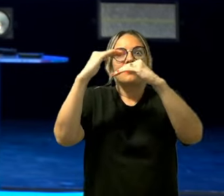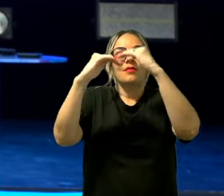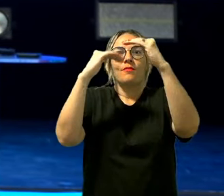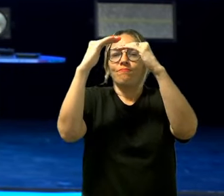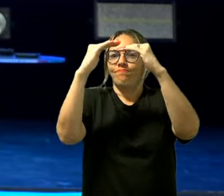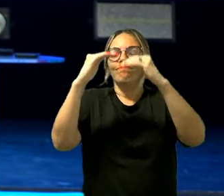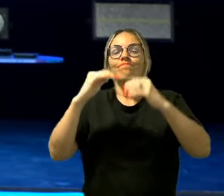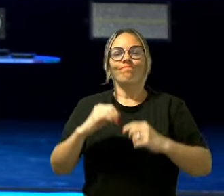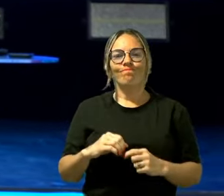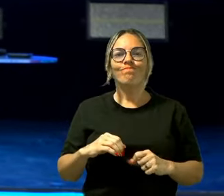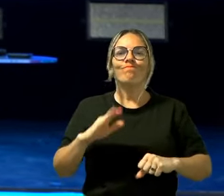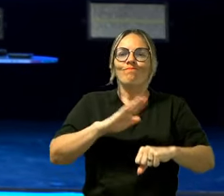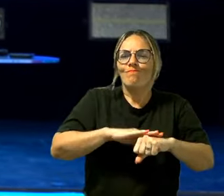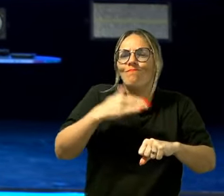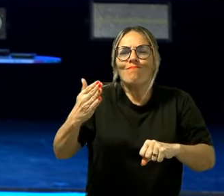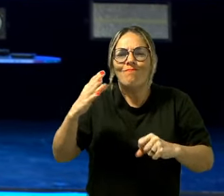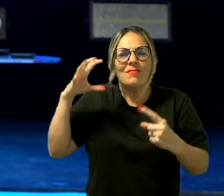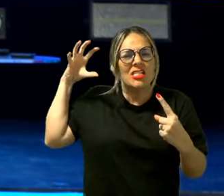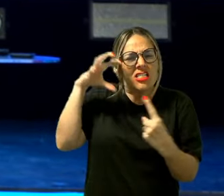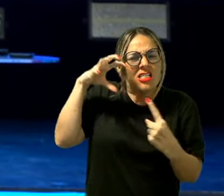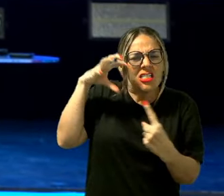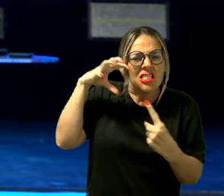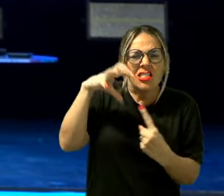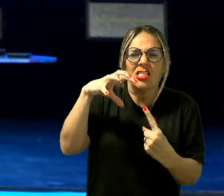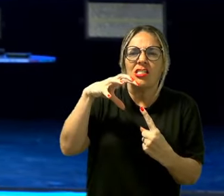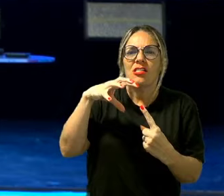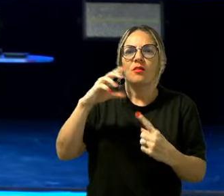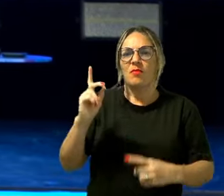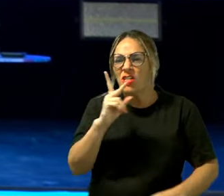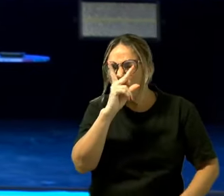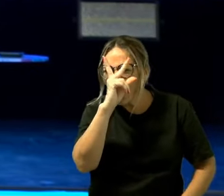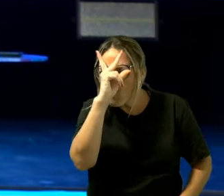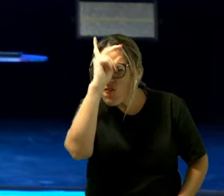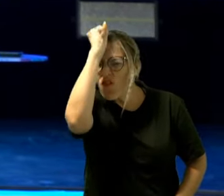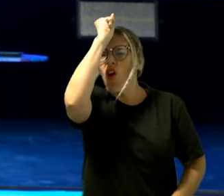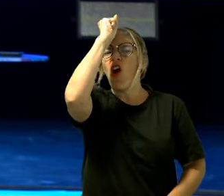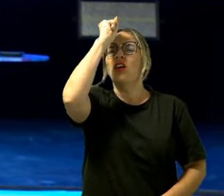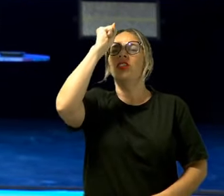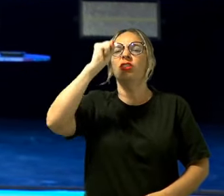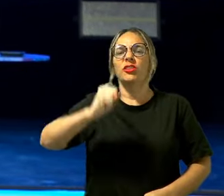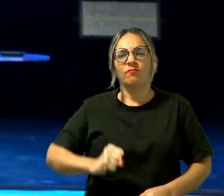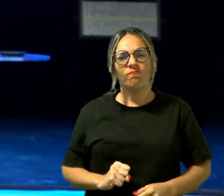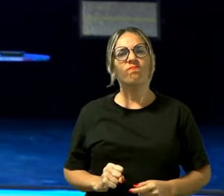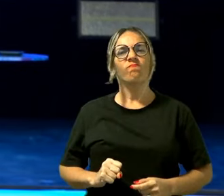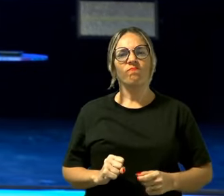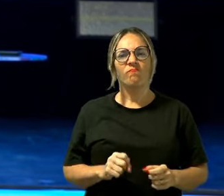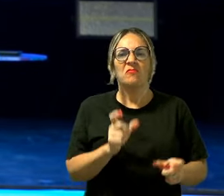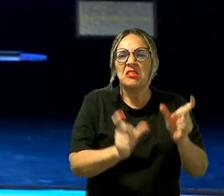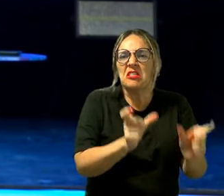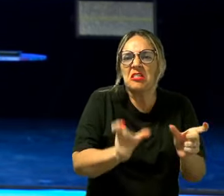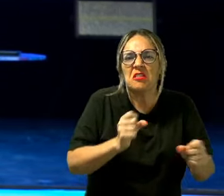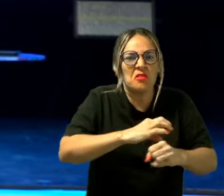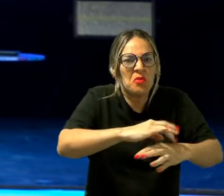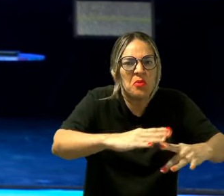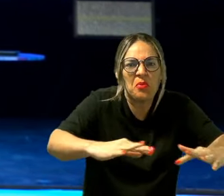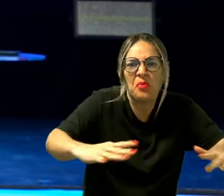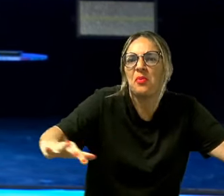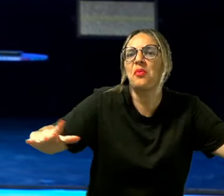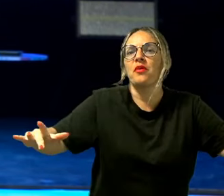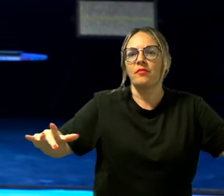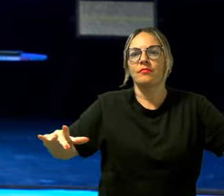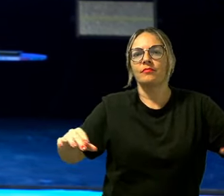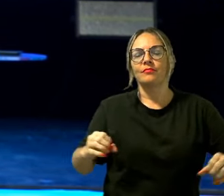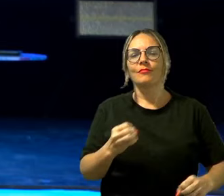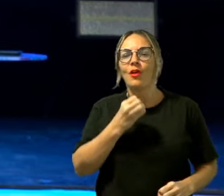Quanto mais eram oprimidos, mais forte eles ficavam, eles se espalhavam. Você quer uma boa